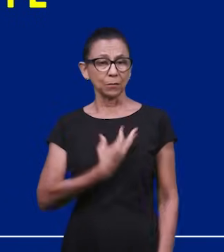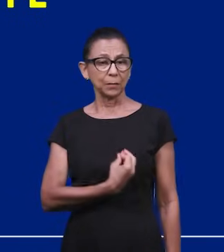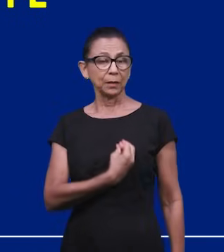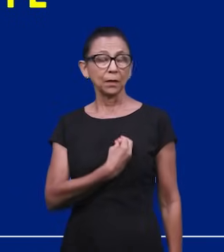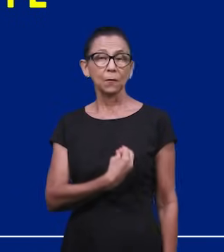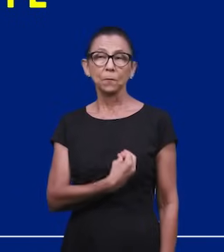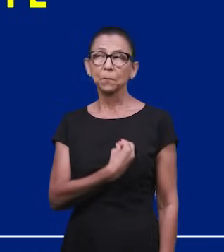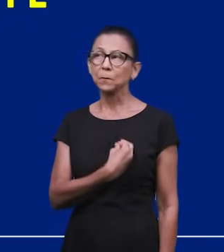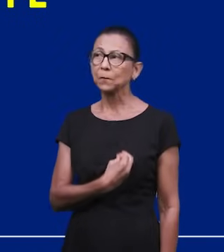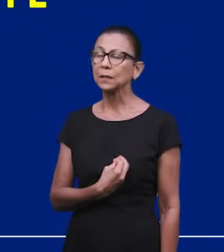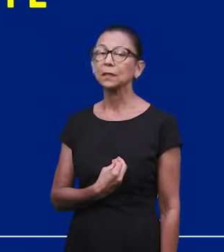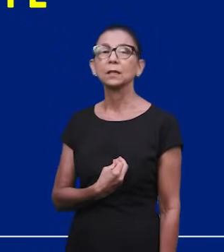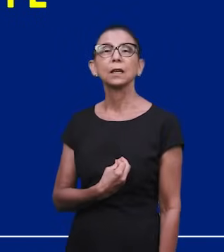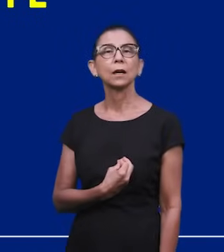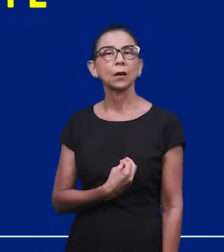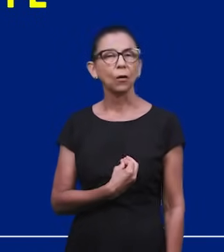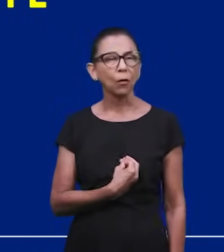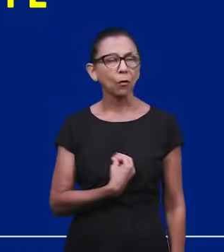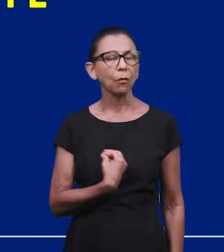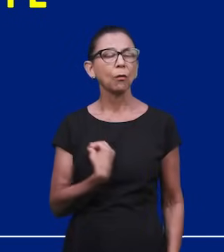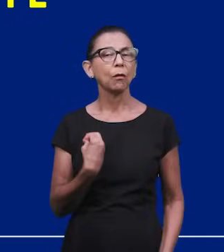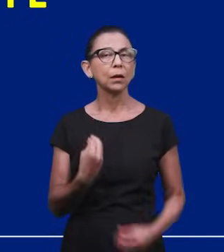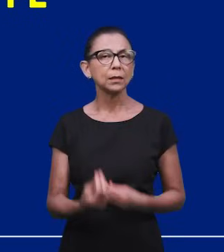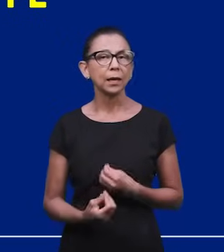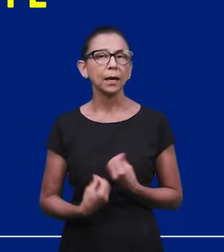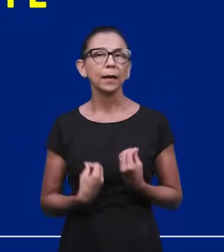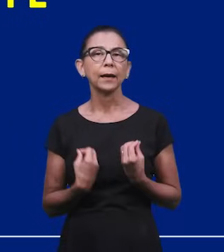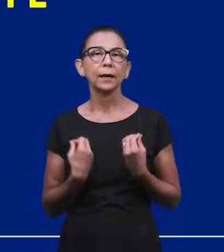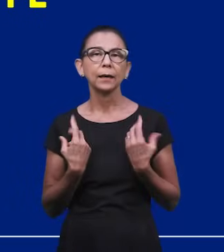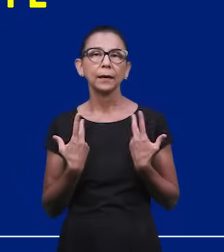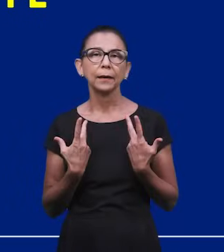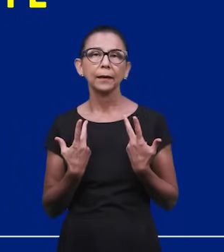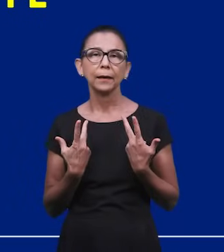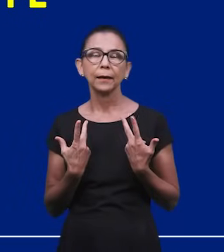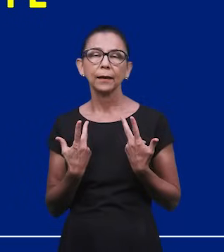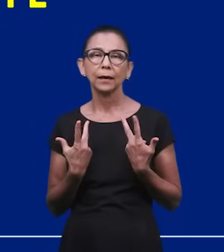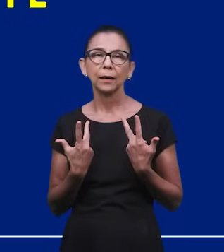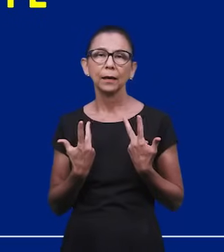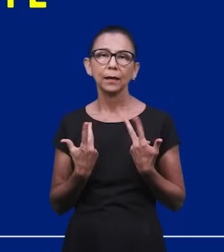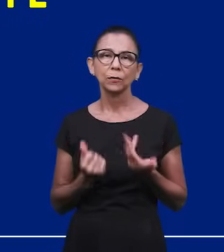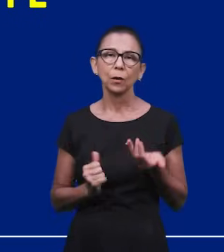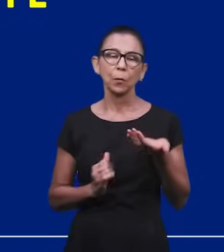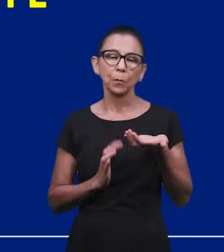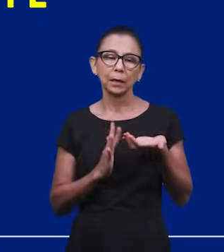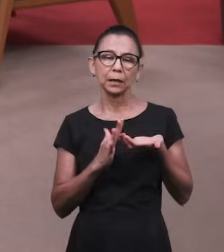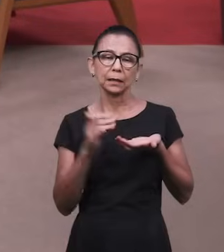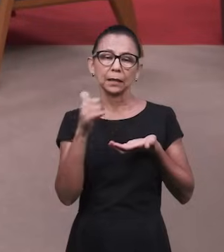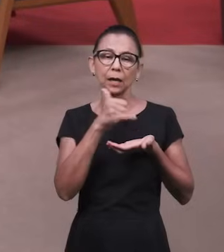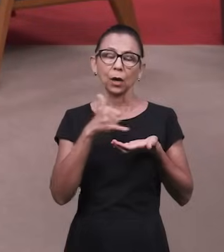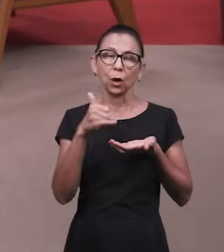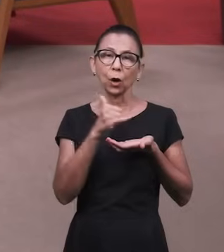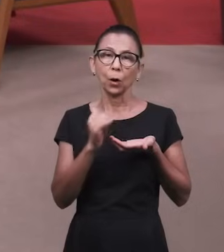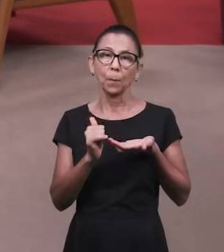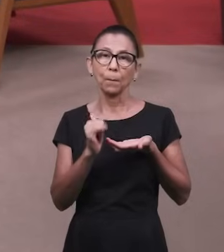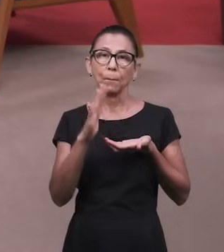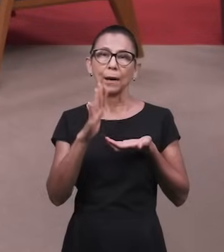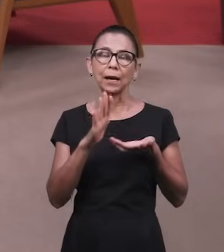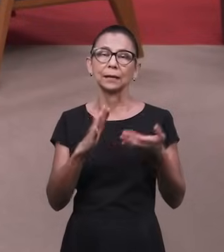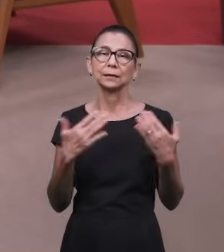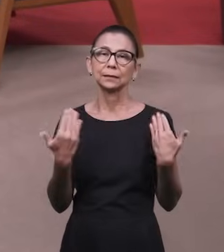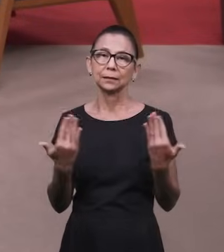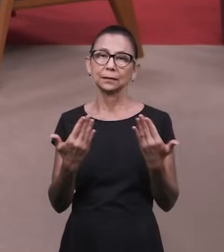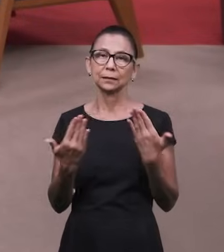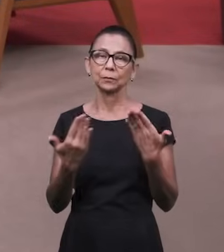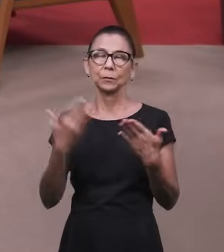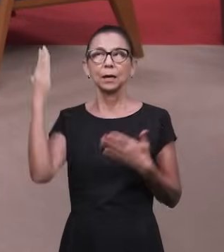significa abastecer nossas candeias no preparo para o arrebatamento. Mais uma vez a